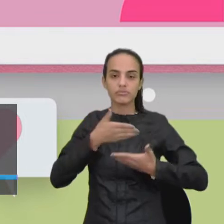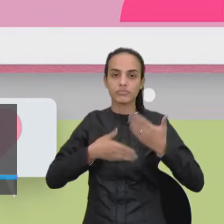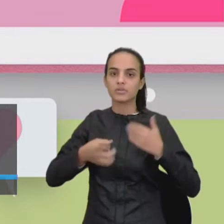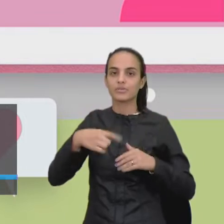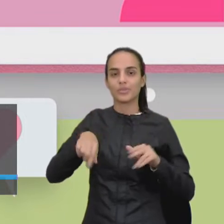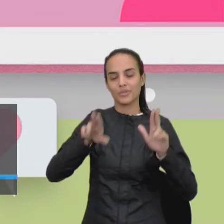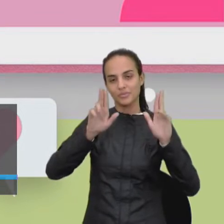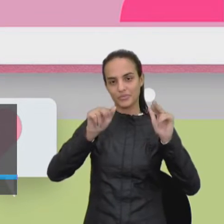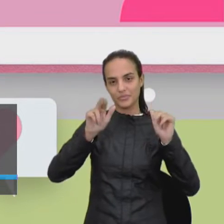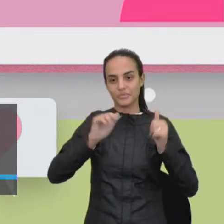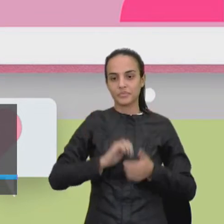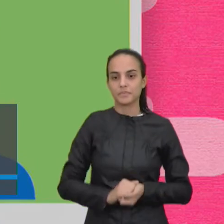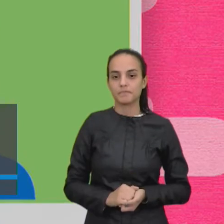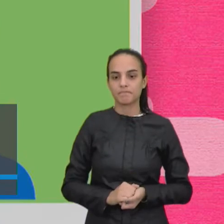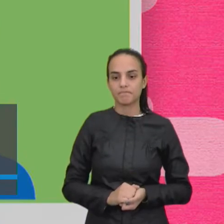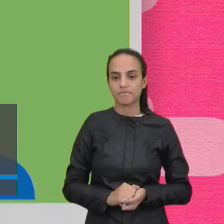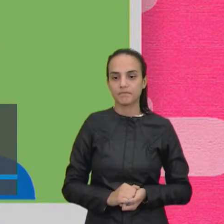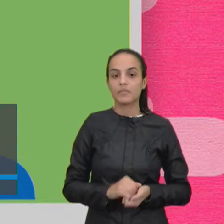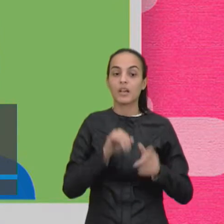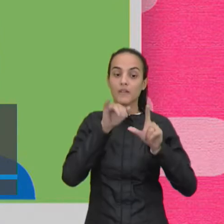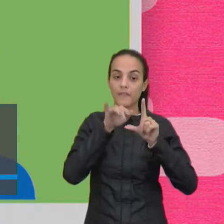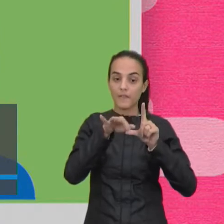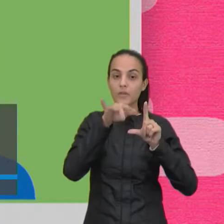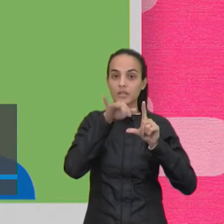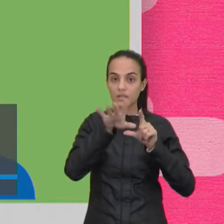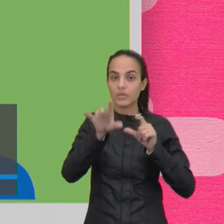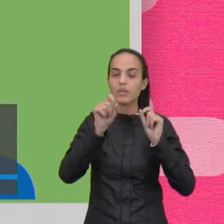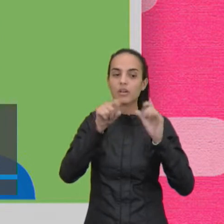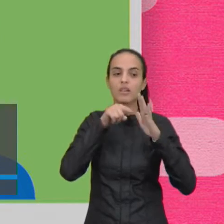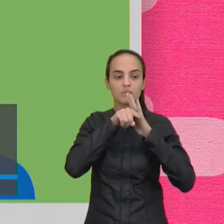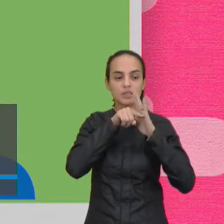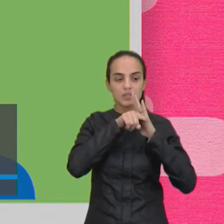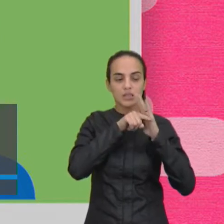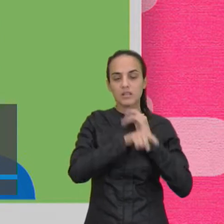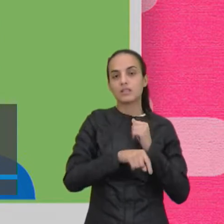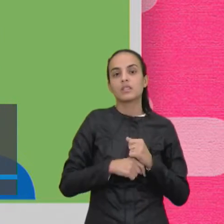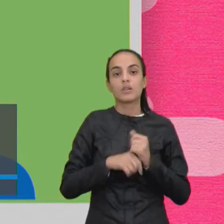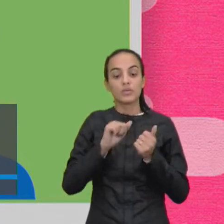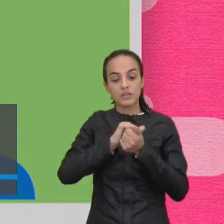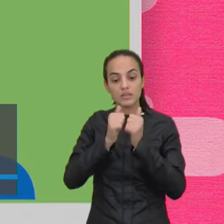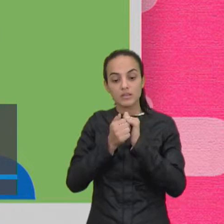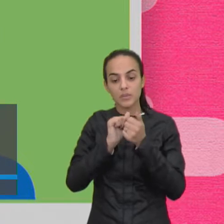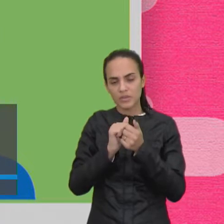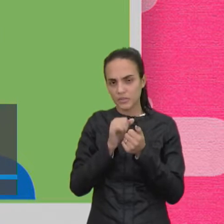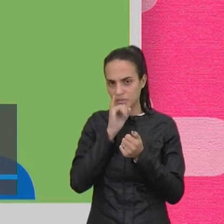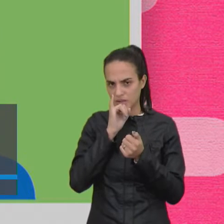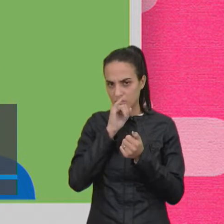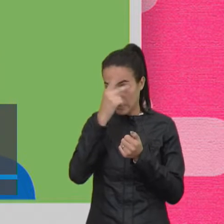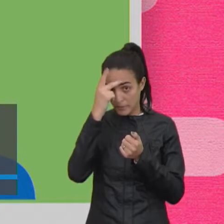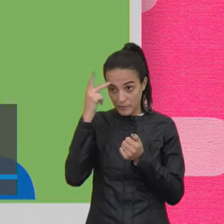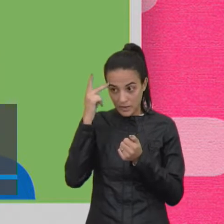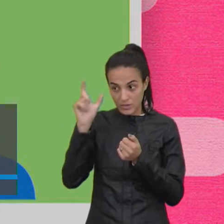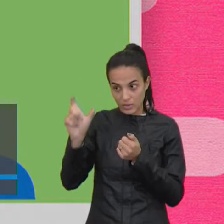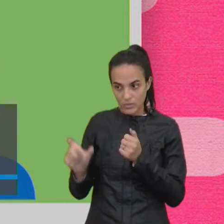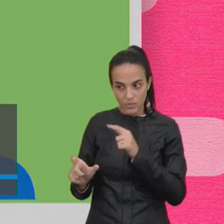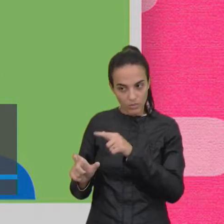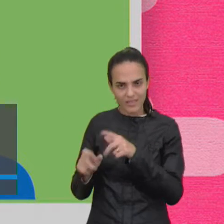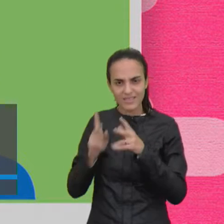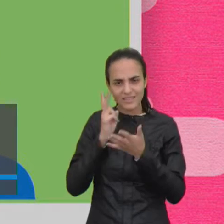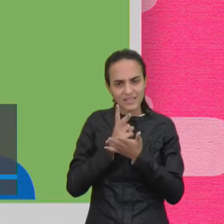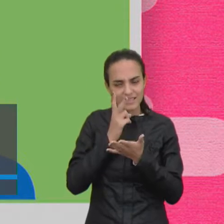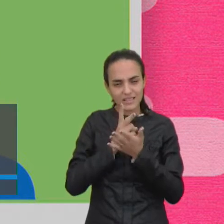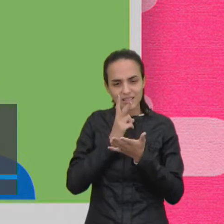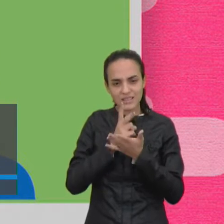nossas temáticas aqui, né? E o influenciador, ele é um especialista, até voltando para o esporte, por exemplo, aquela pessoa que sempre